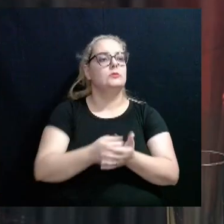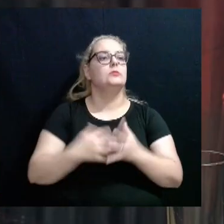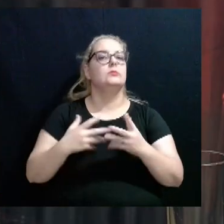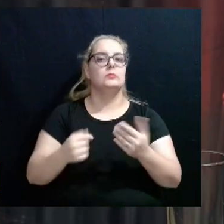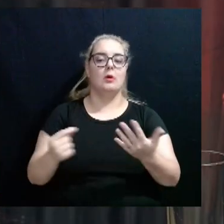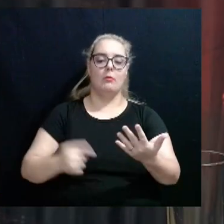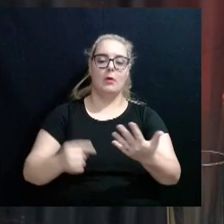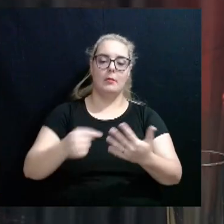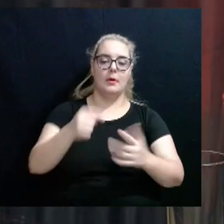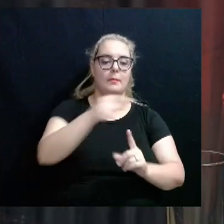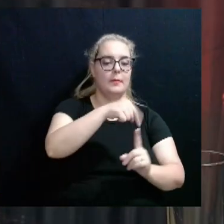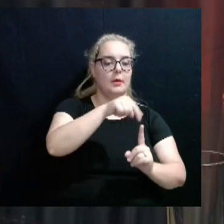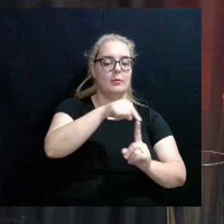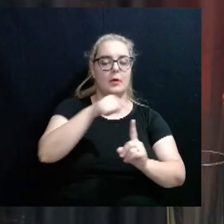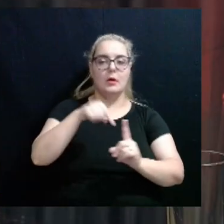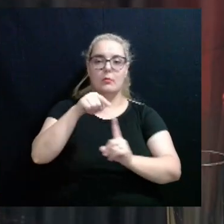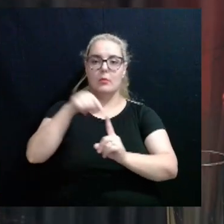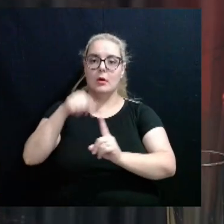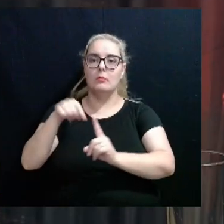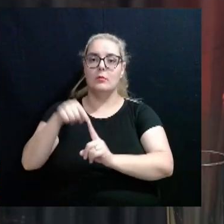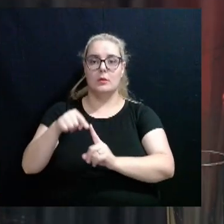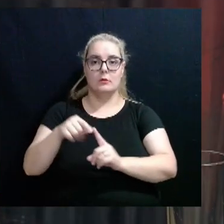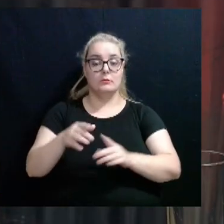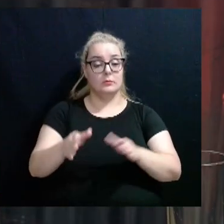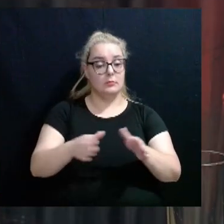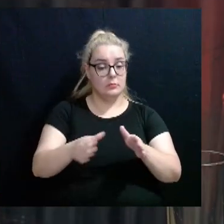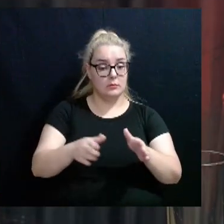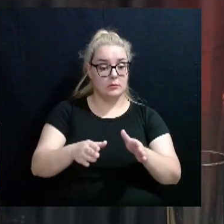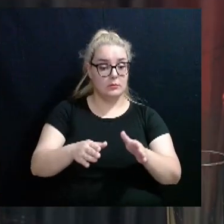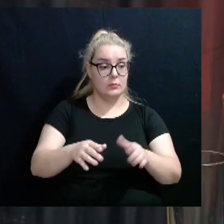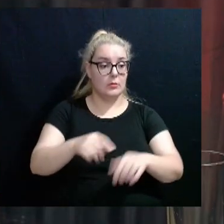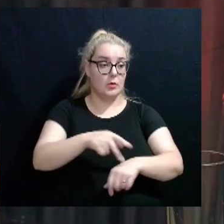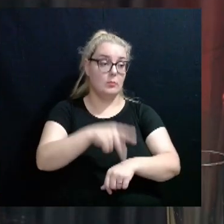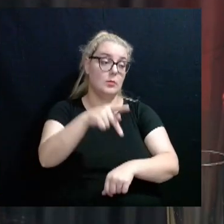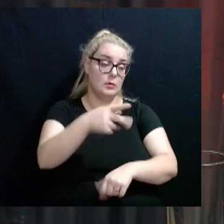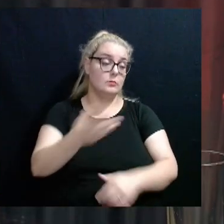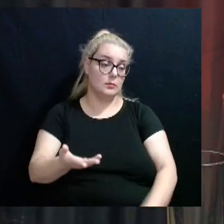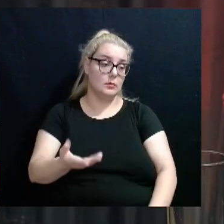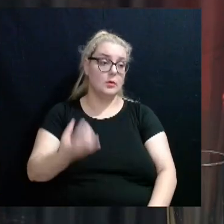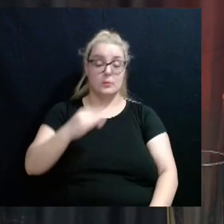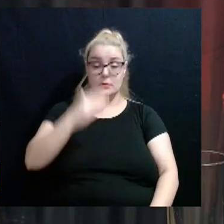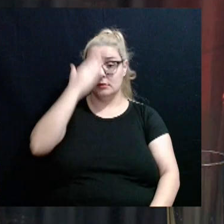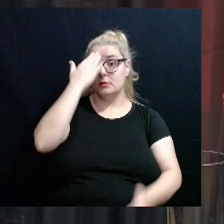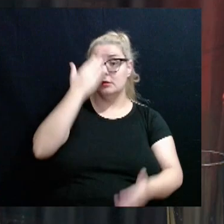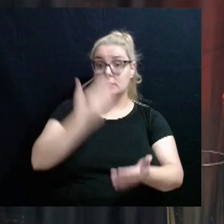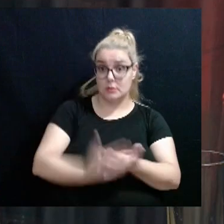objetivos que você estabeleceu no período pascal. Então, se você acredita